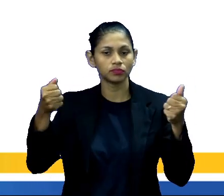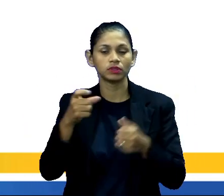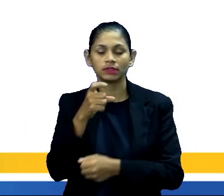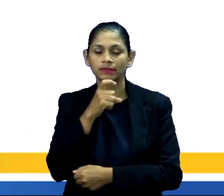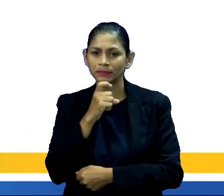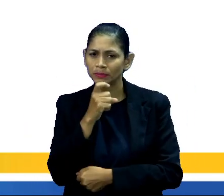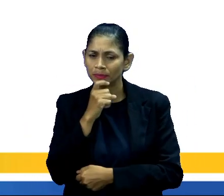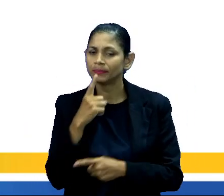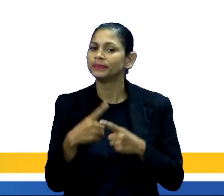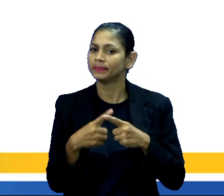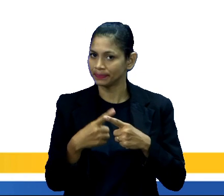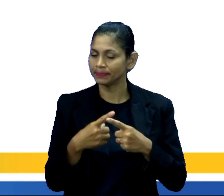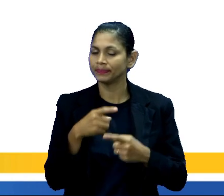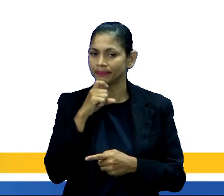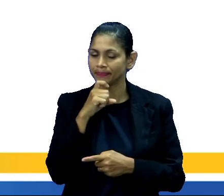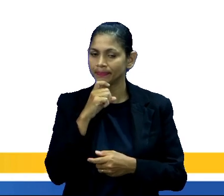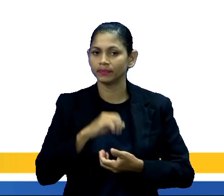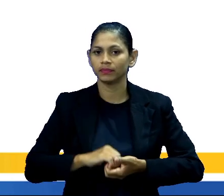frio.